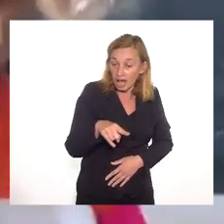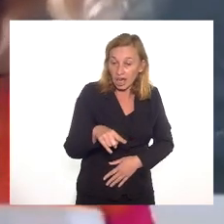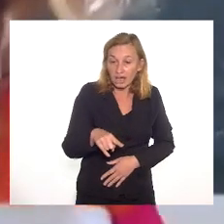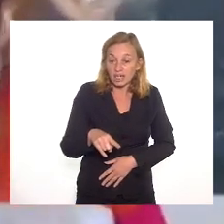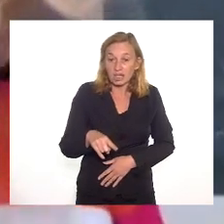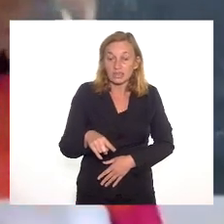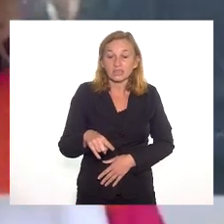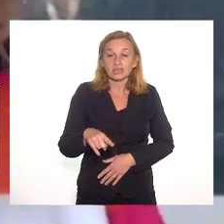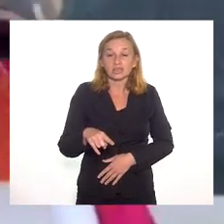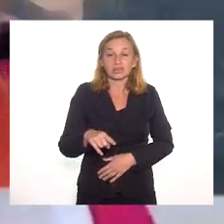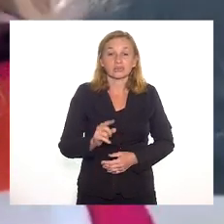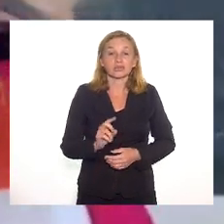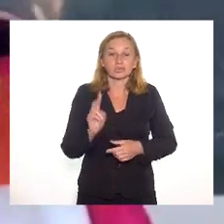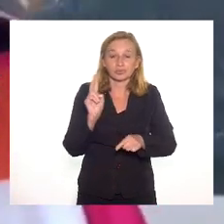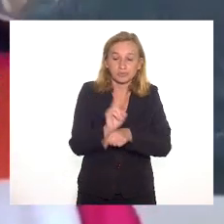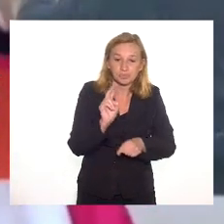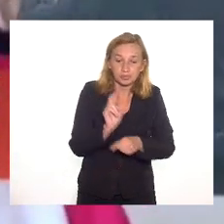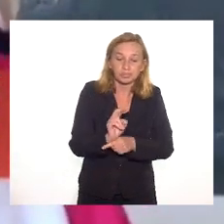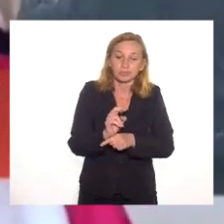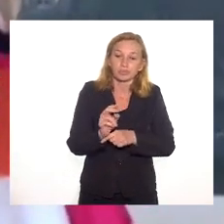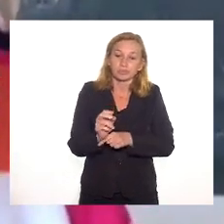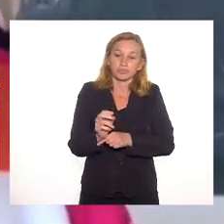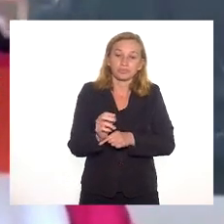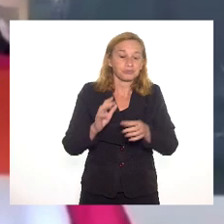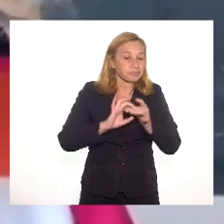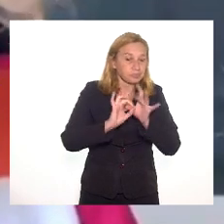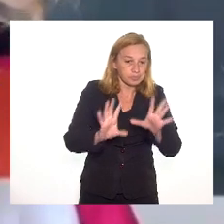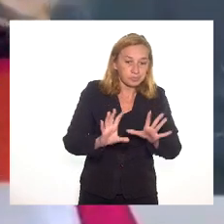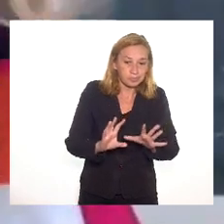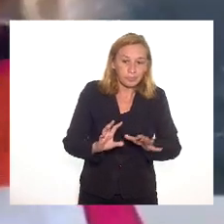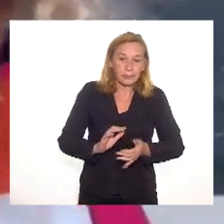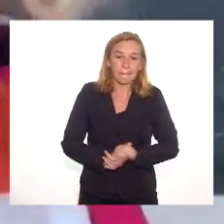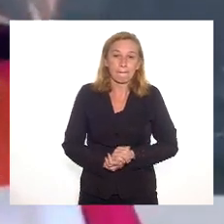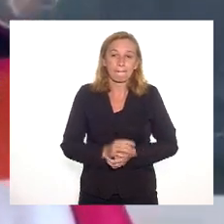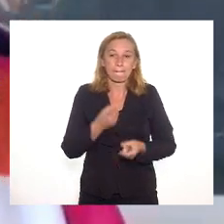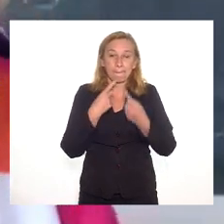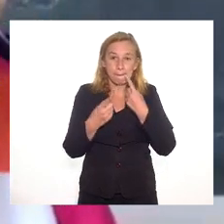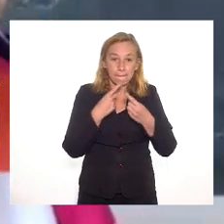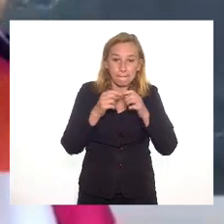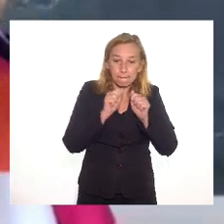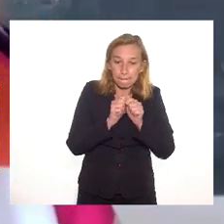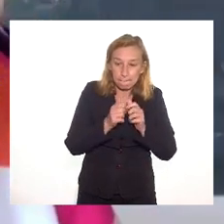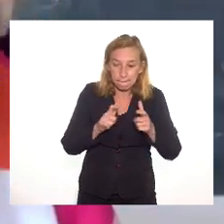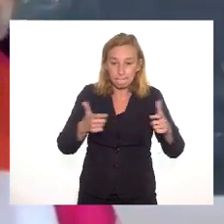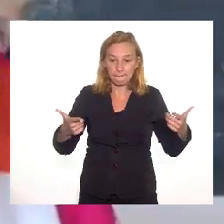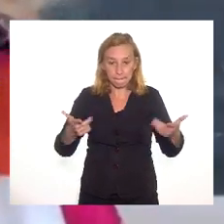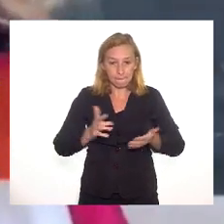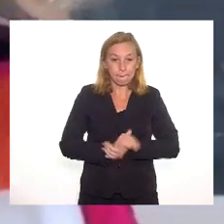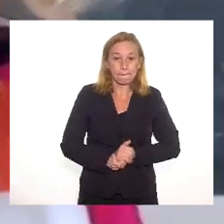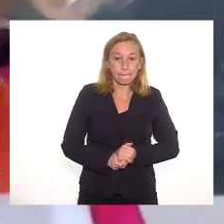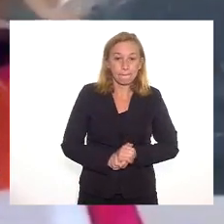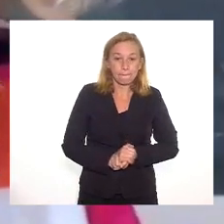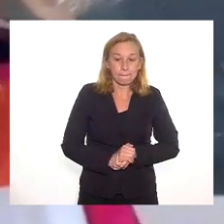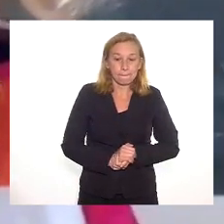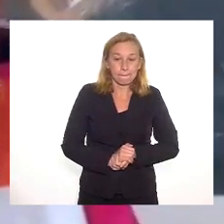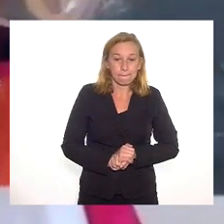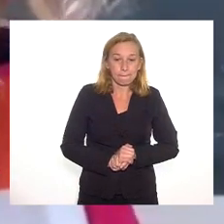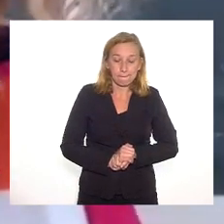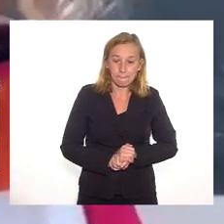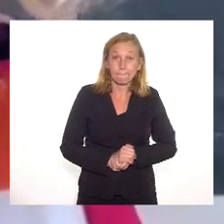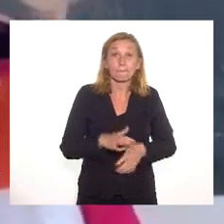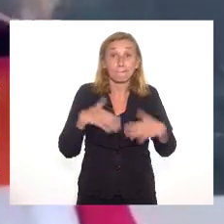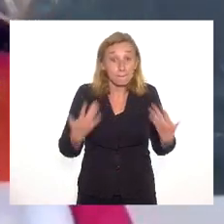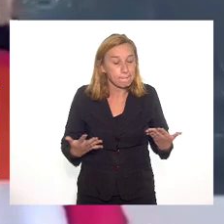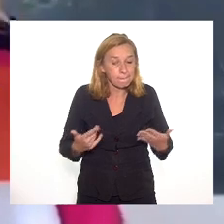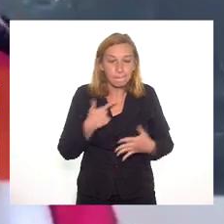de resguardo da democracia, a da garantia do debate amplo, da não inviabilização de posições. Então,